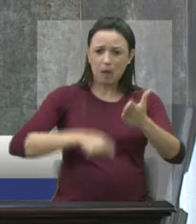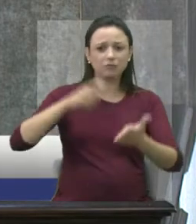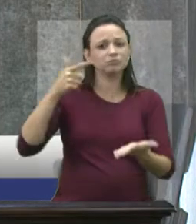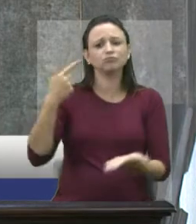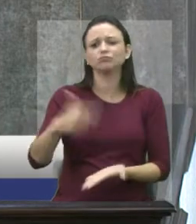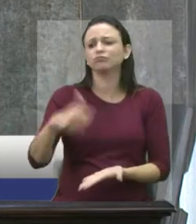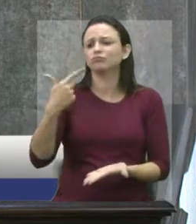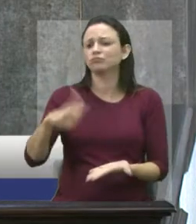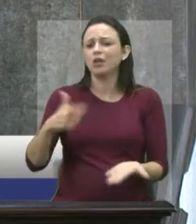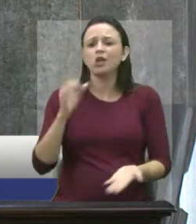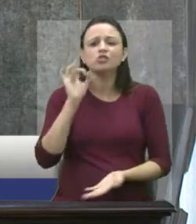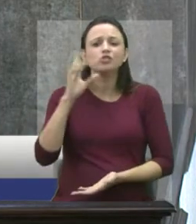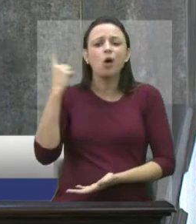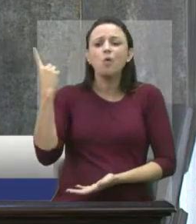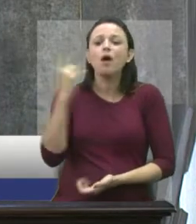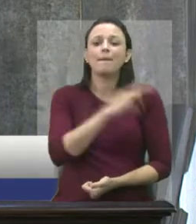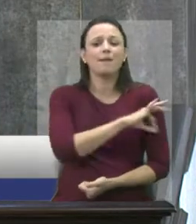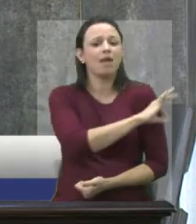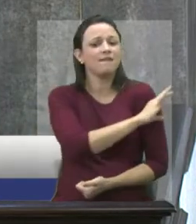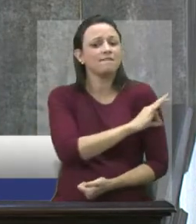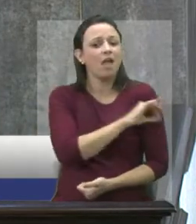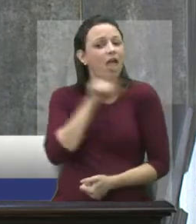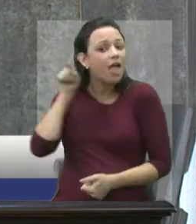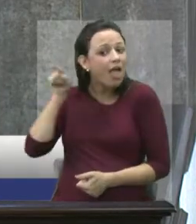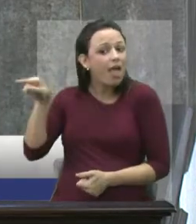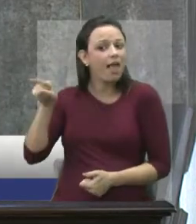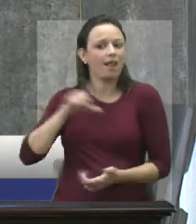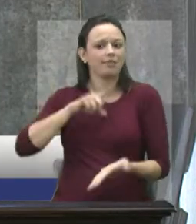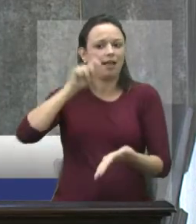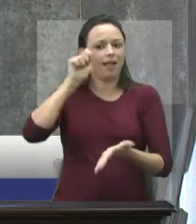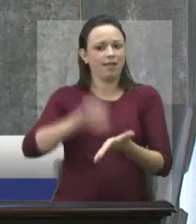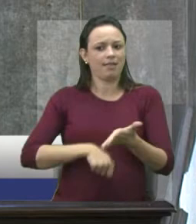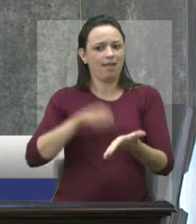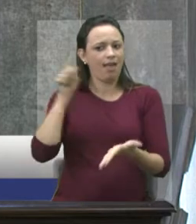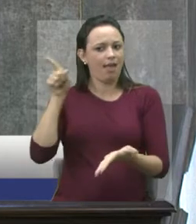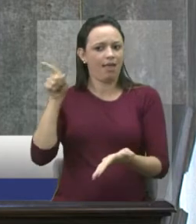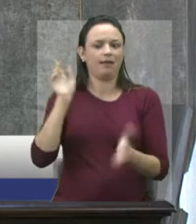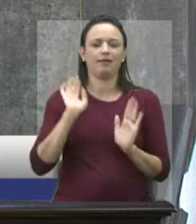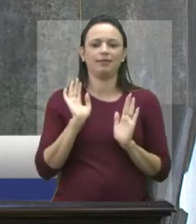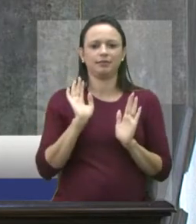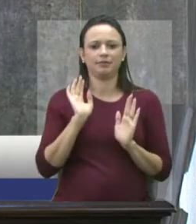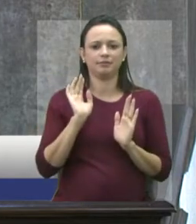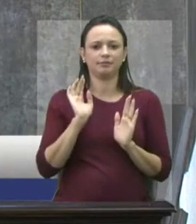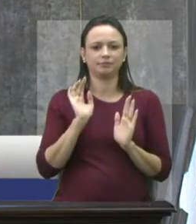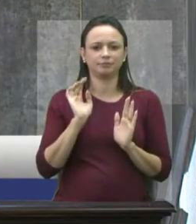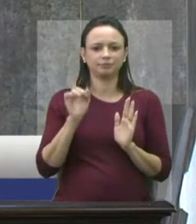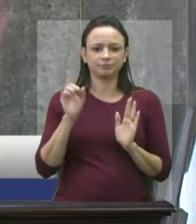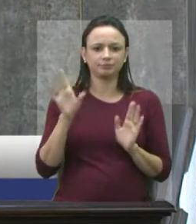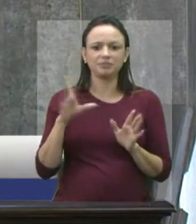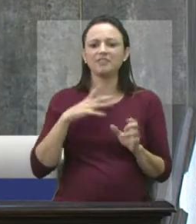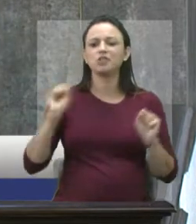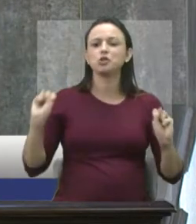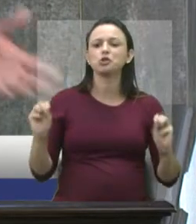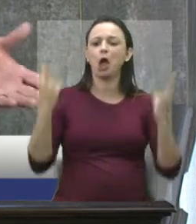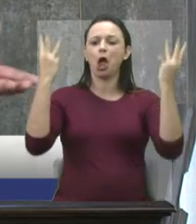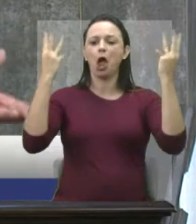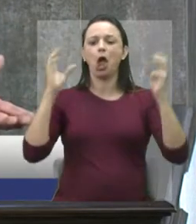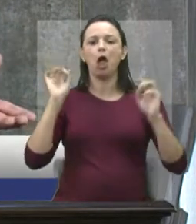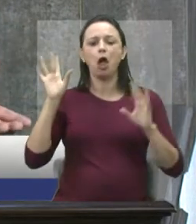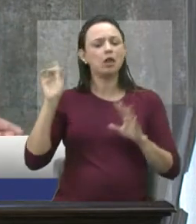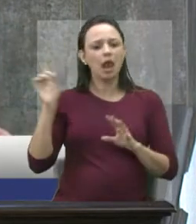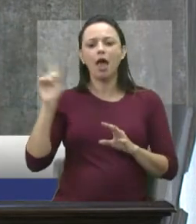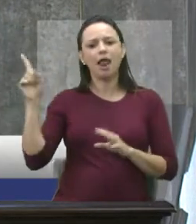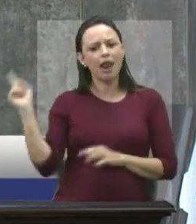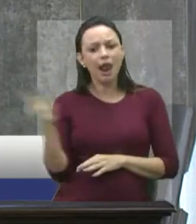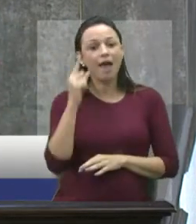tem caneta é o prefeito municipal. Ele sim teria obrigação de ir lá, às vezes faz, ficar fazendo show para coisa do diabo, quatro, dá o básico